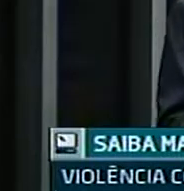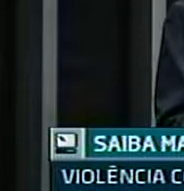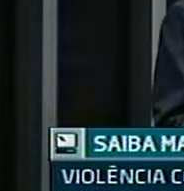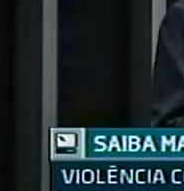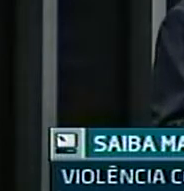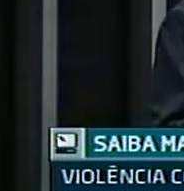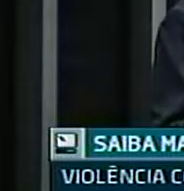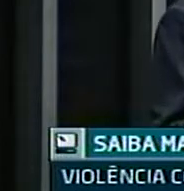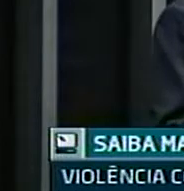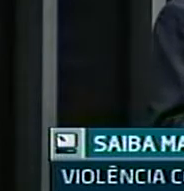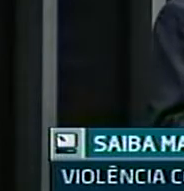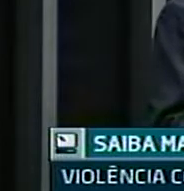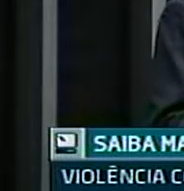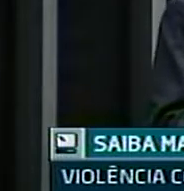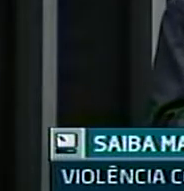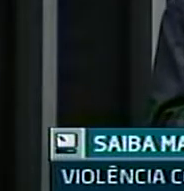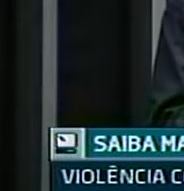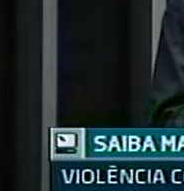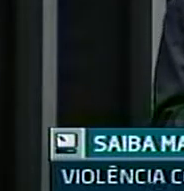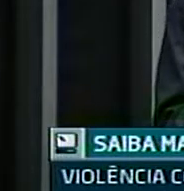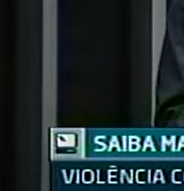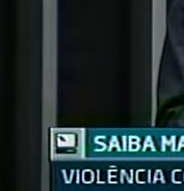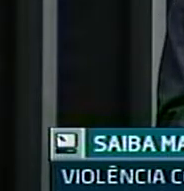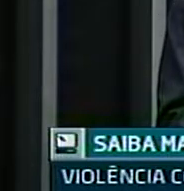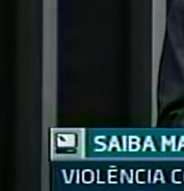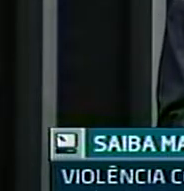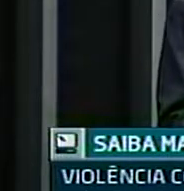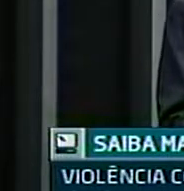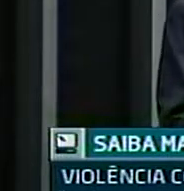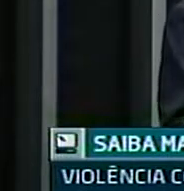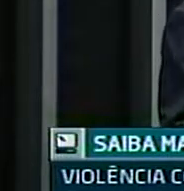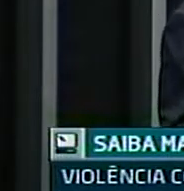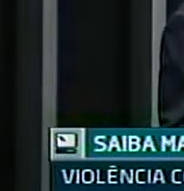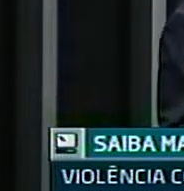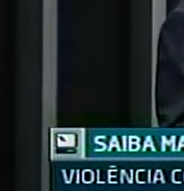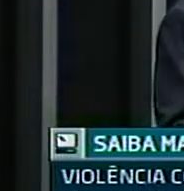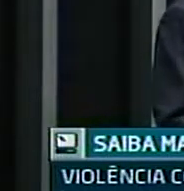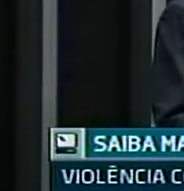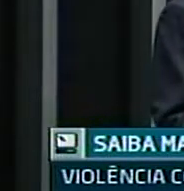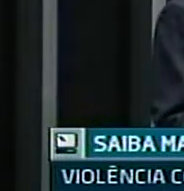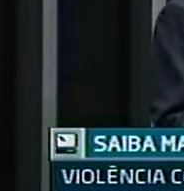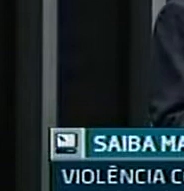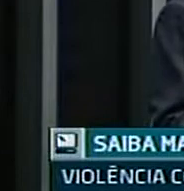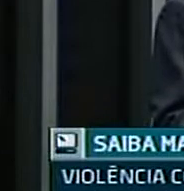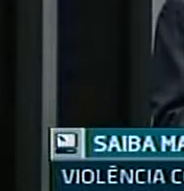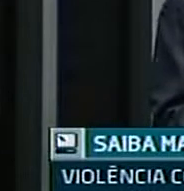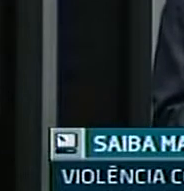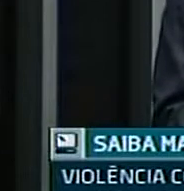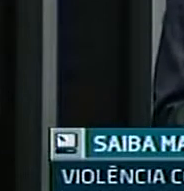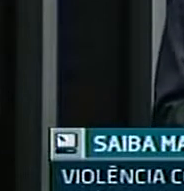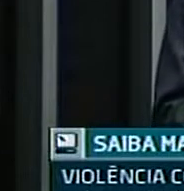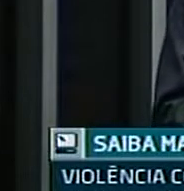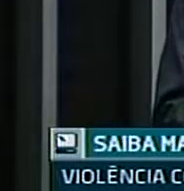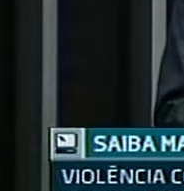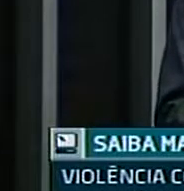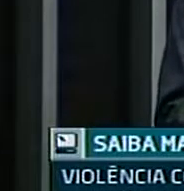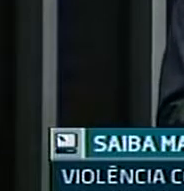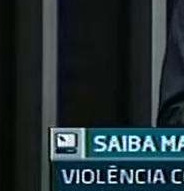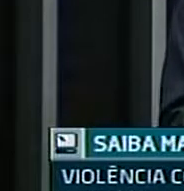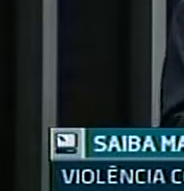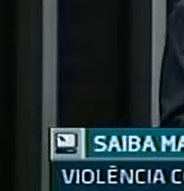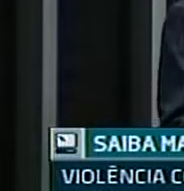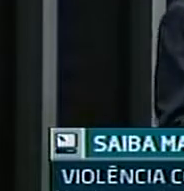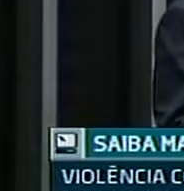ministro Gilberto Carvalho, no Fórum Social Mundial em Porto Alegre, no último mês de janeiro, causaram bastante